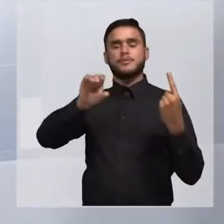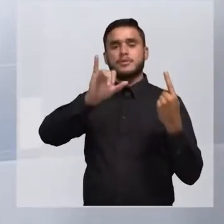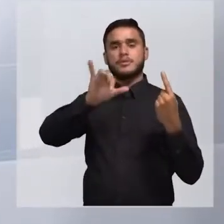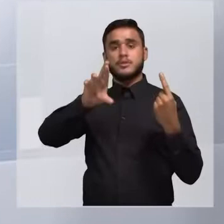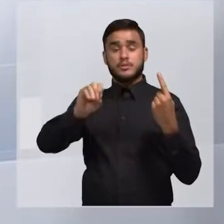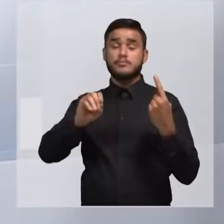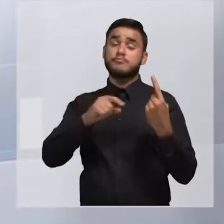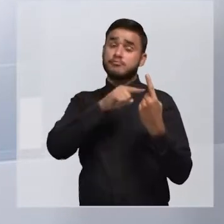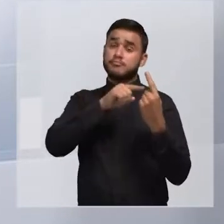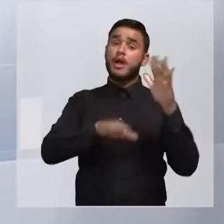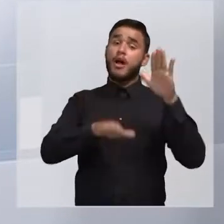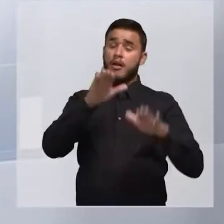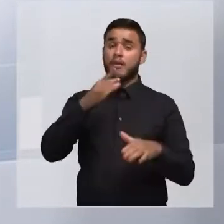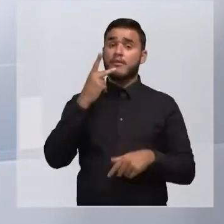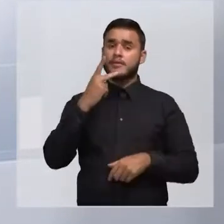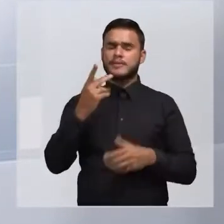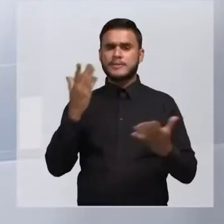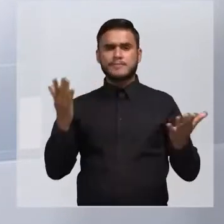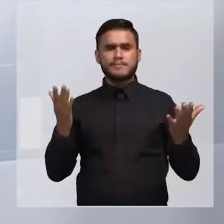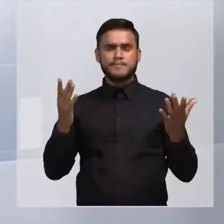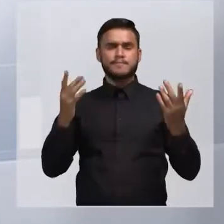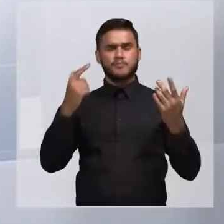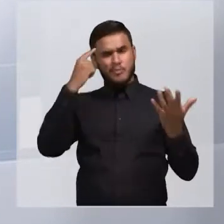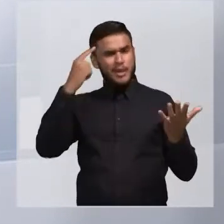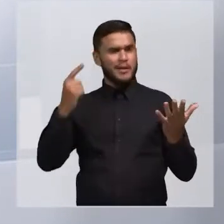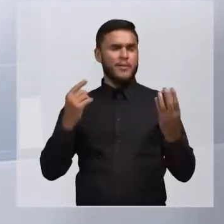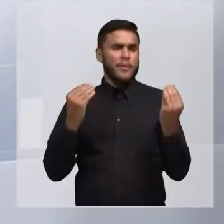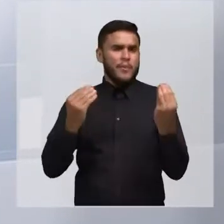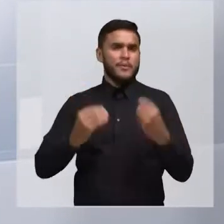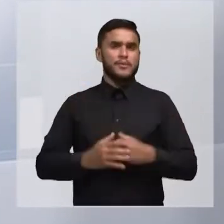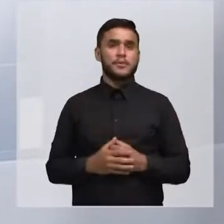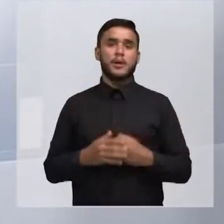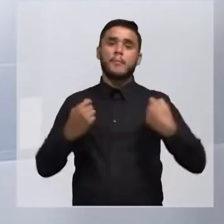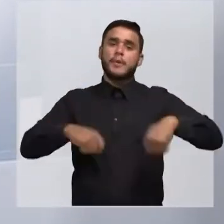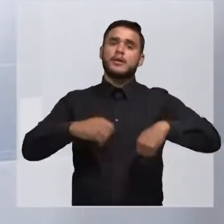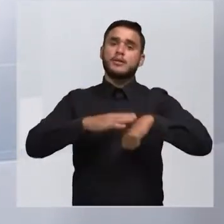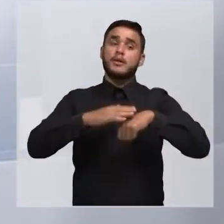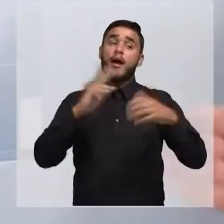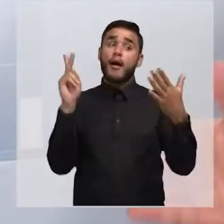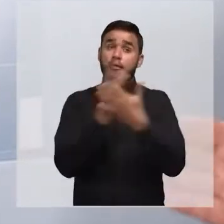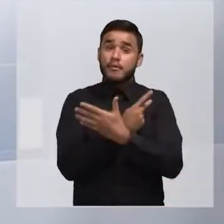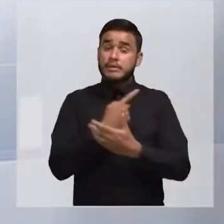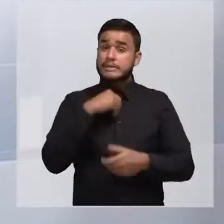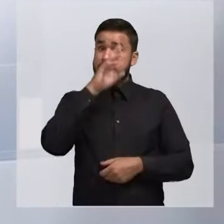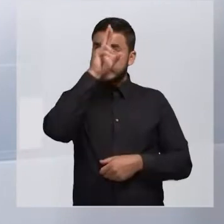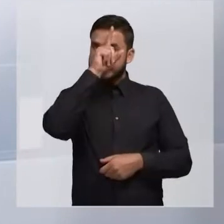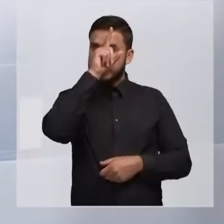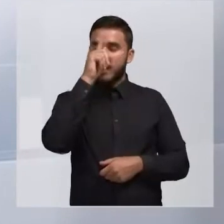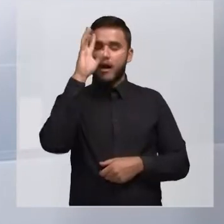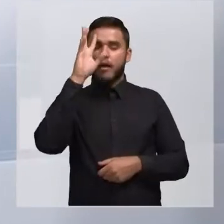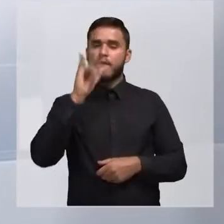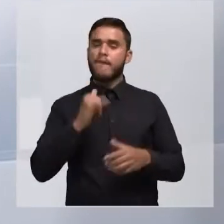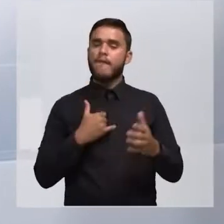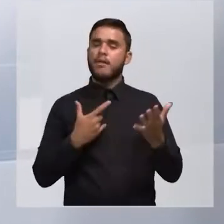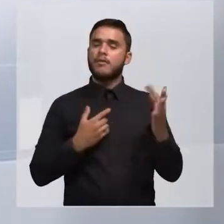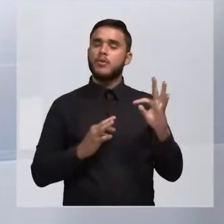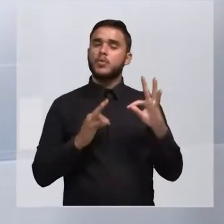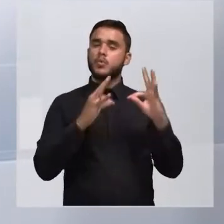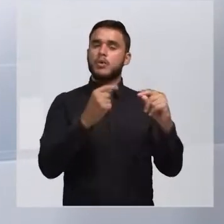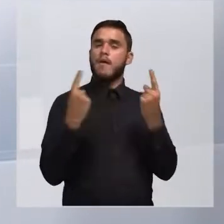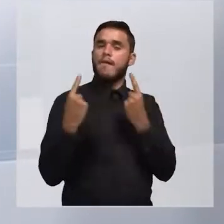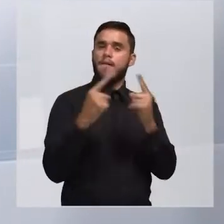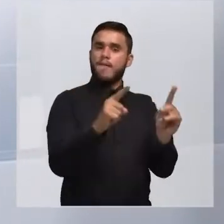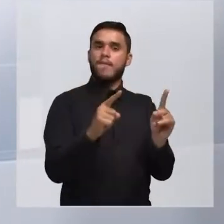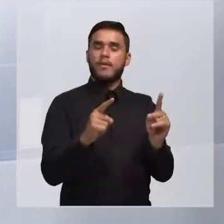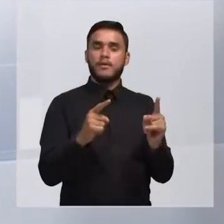às vezes, compreende que a imprensa só precisa que ele dê um pequeno deslize para tentar jogar todas